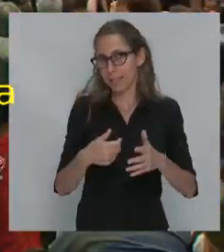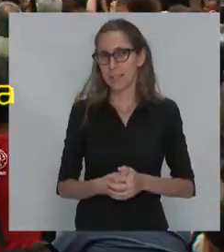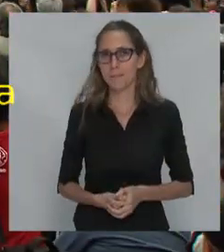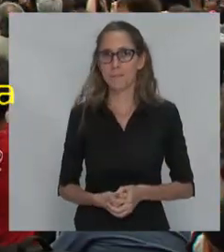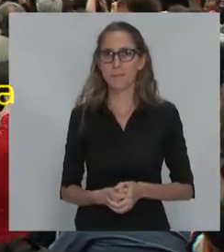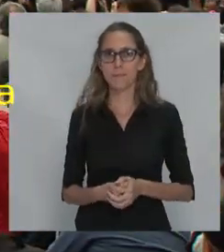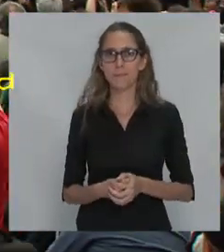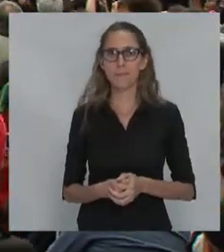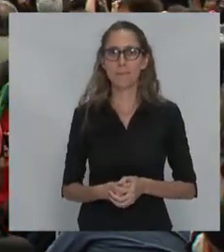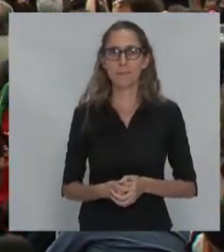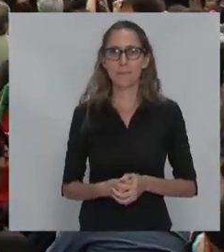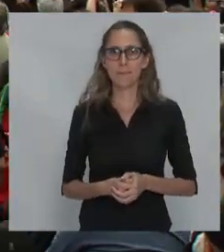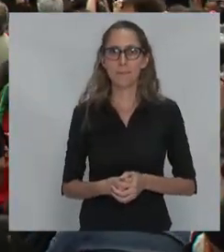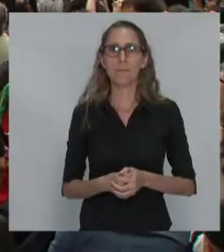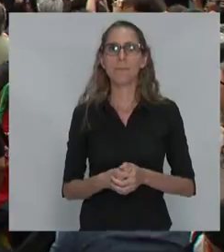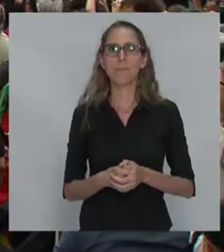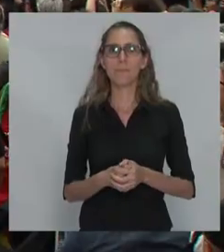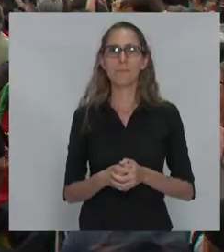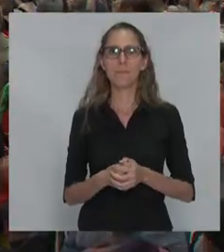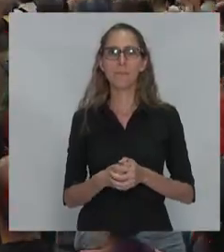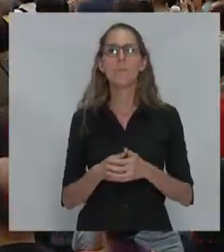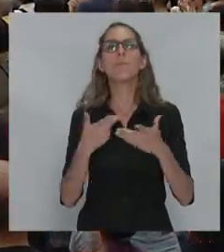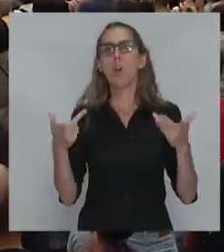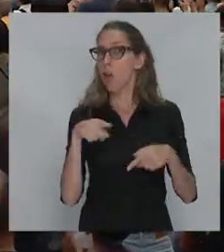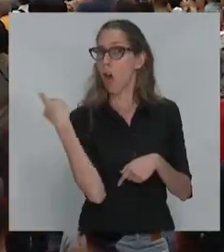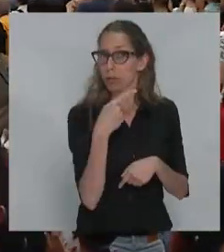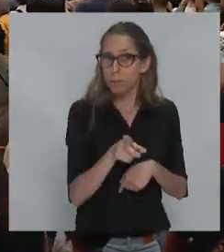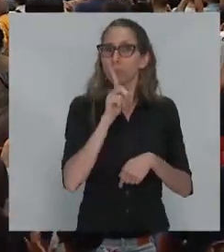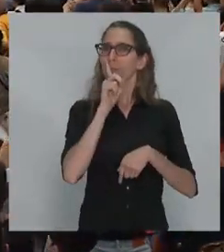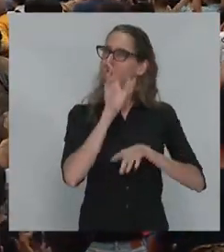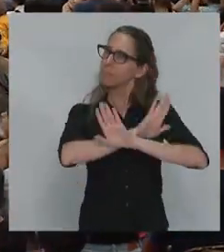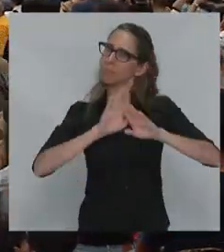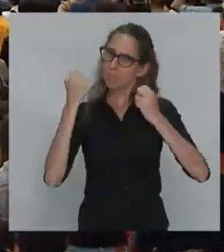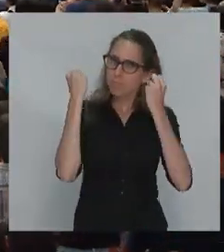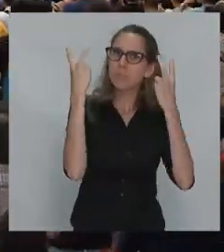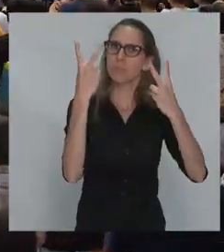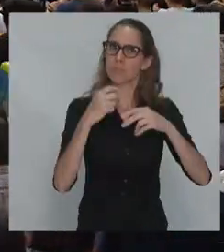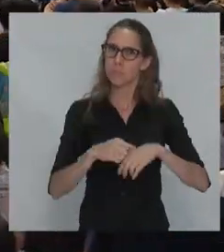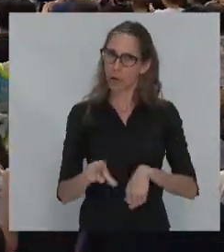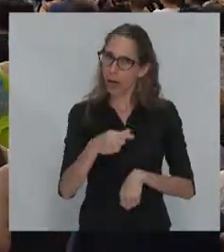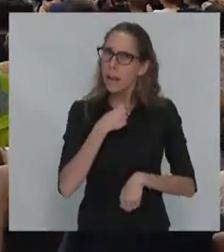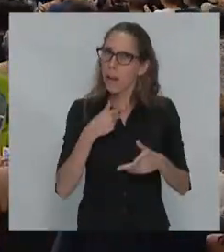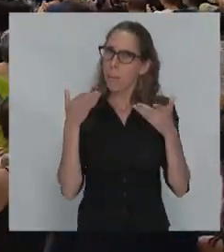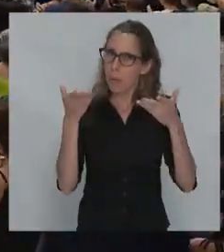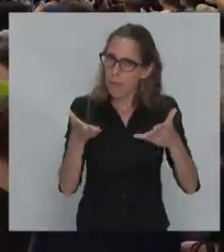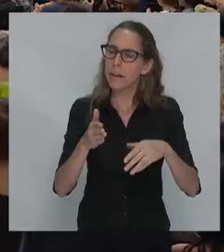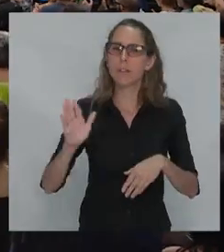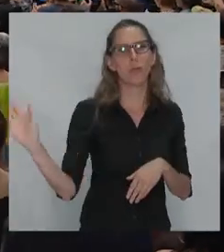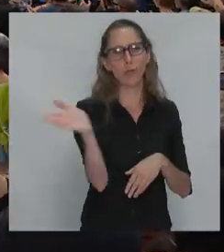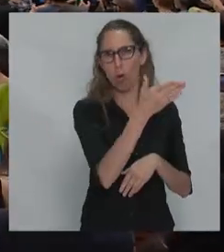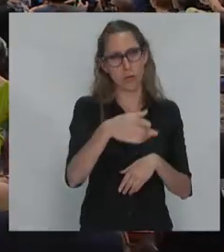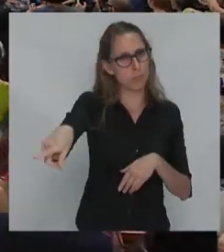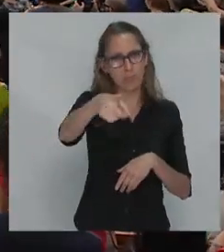Não vão nos calar. E eu queria pedir a vocês todos, com